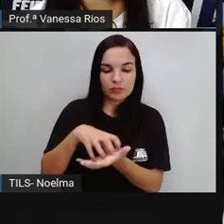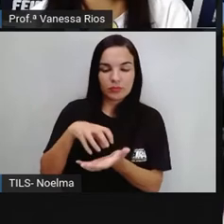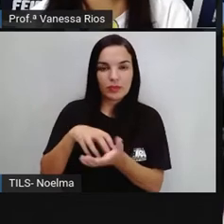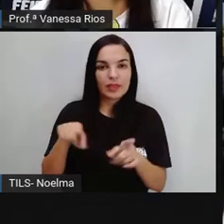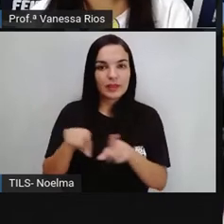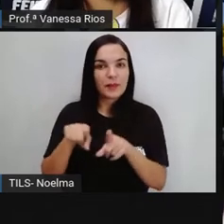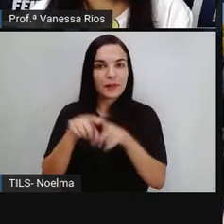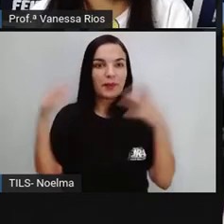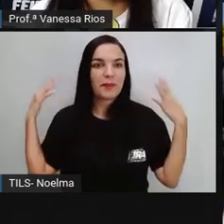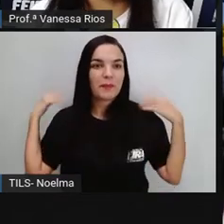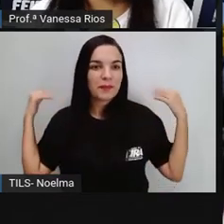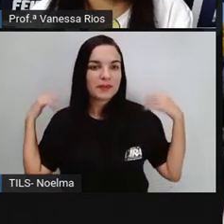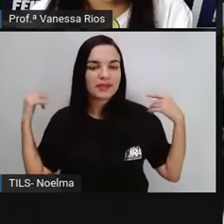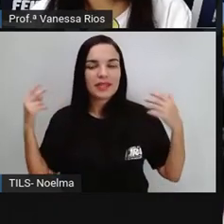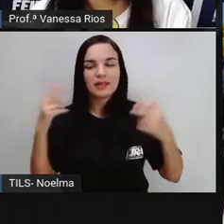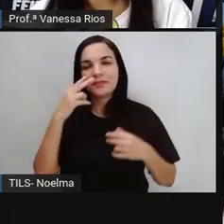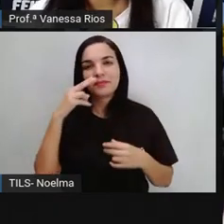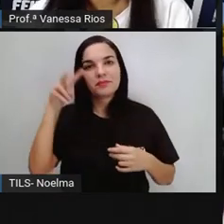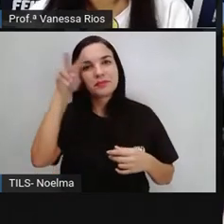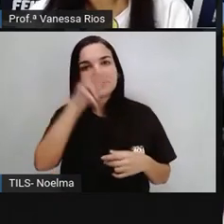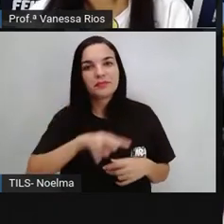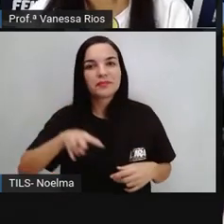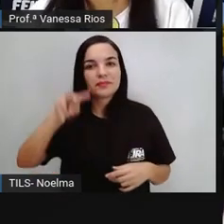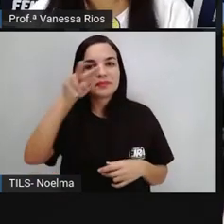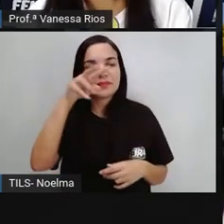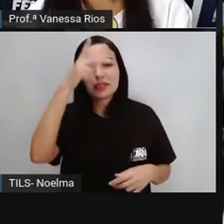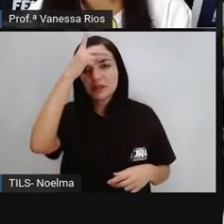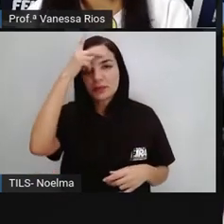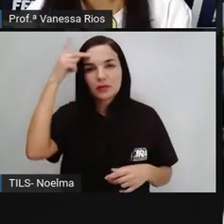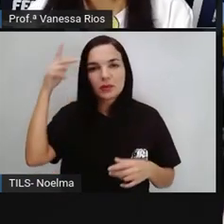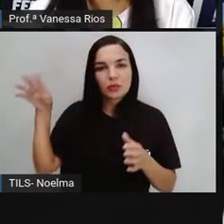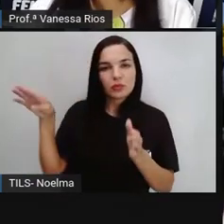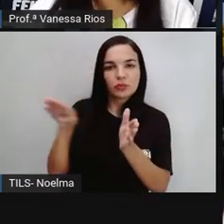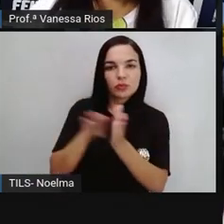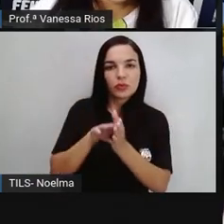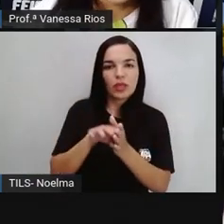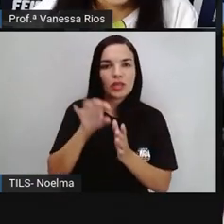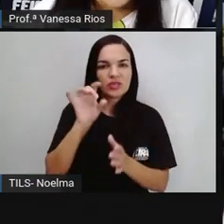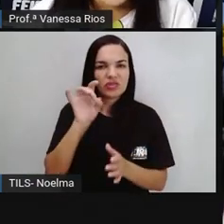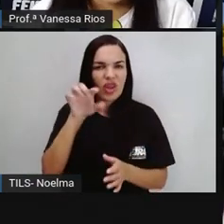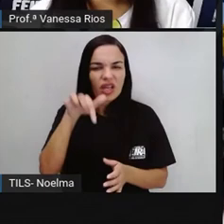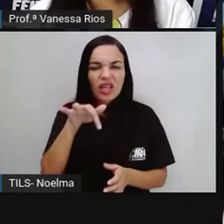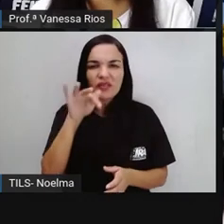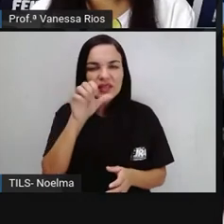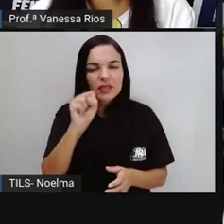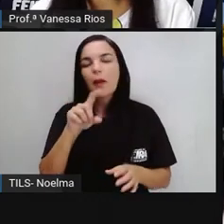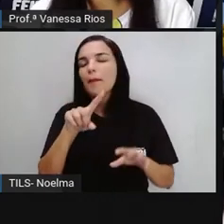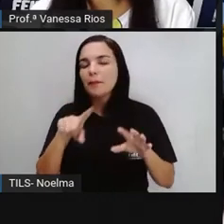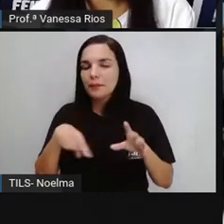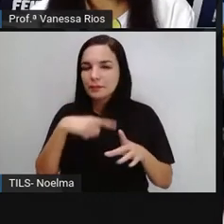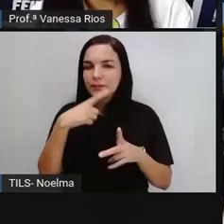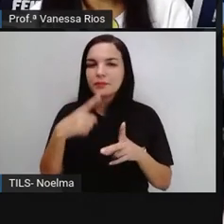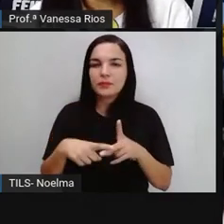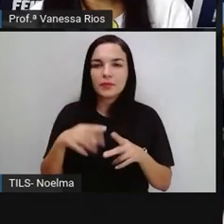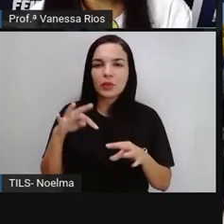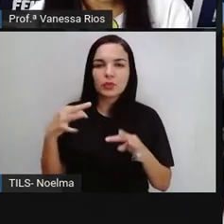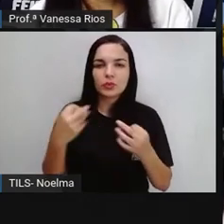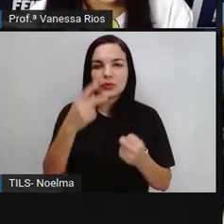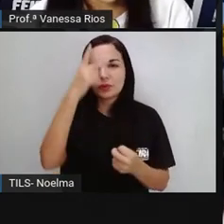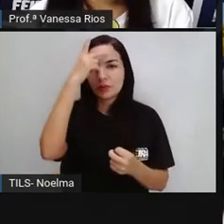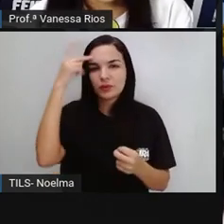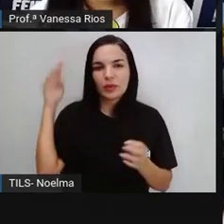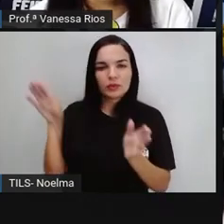turístico, né, apreciado e observado por todas as pessoas, não só as que moram em Feira, mas as que passam aí pelo centro de